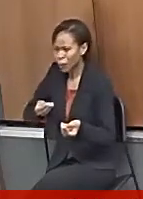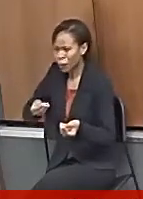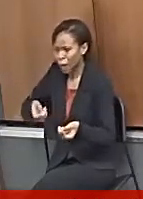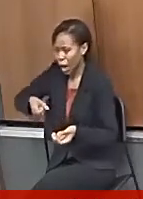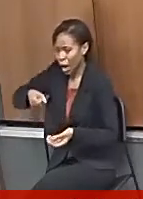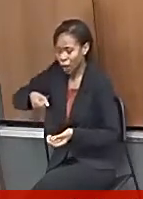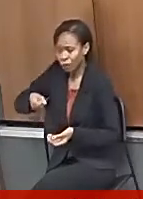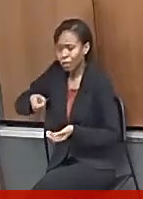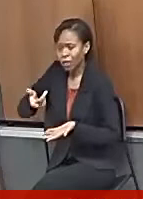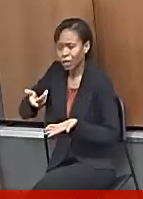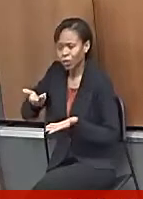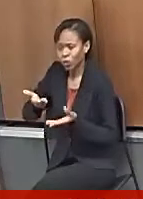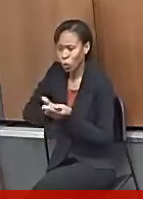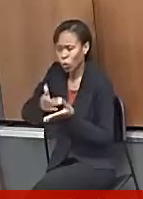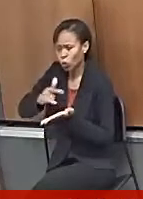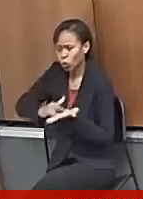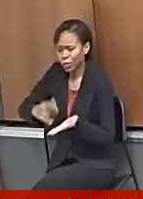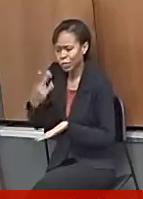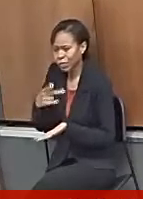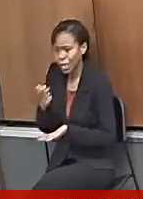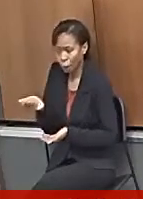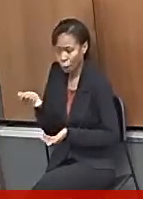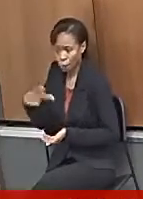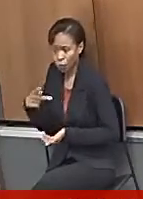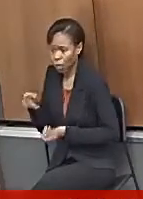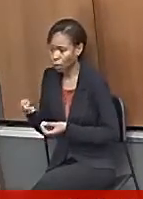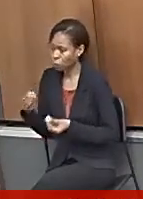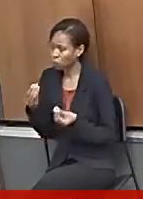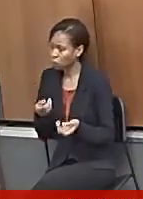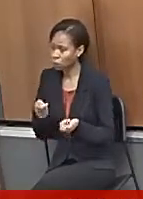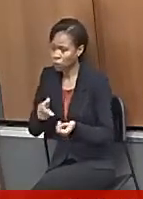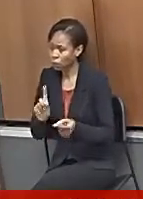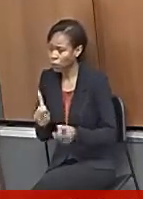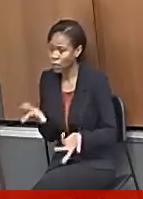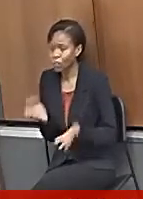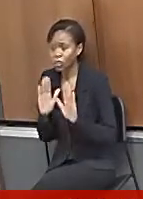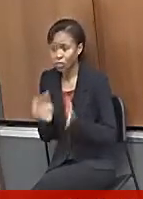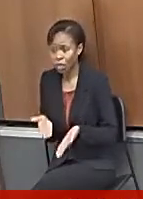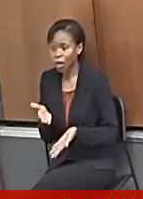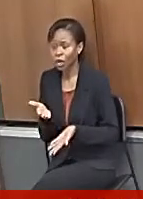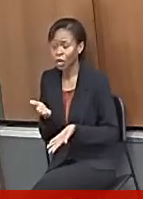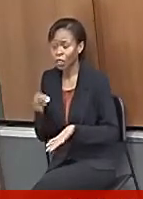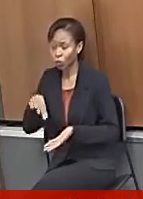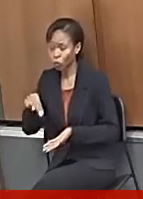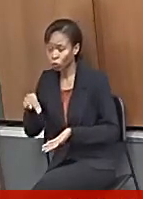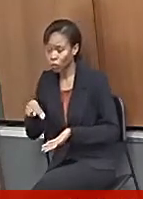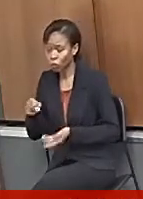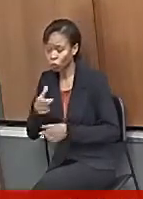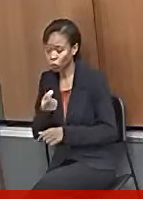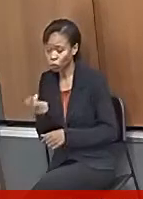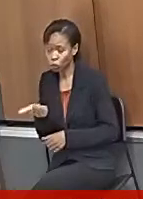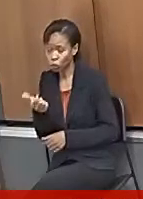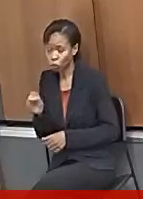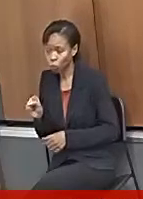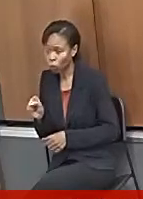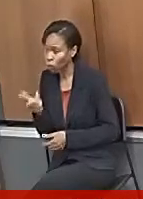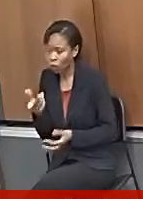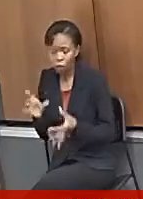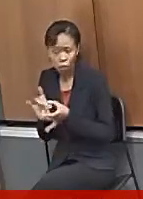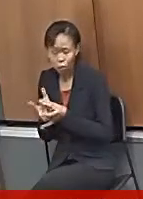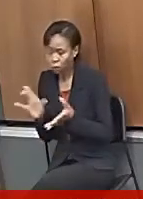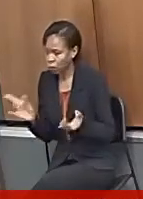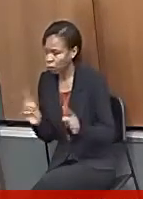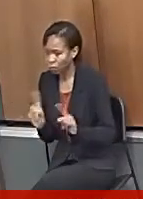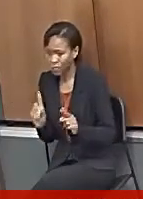foi indeferida em novembro de 2018 está totalmente descredenciado até hoje e devido os